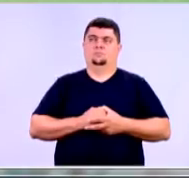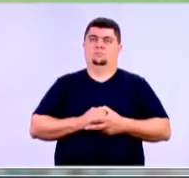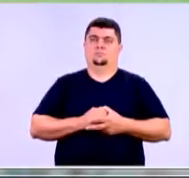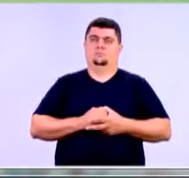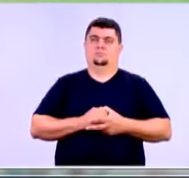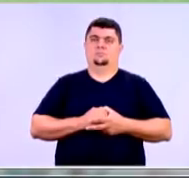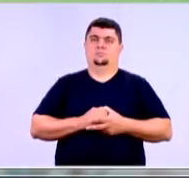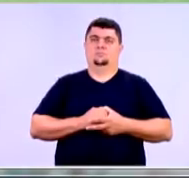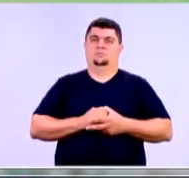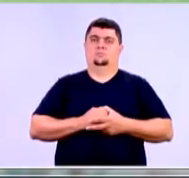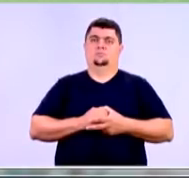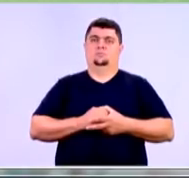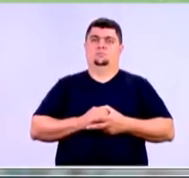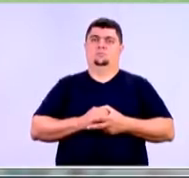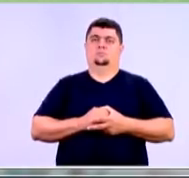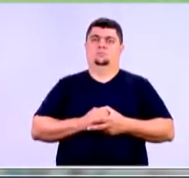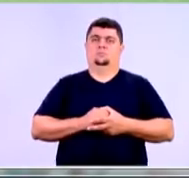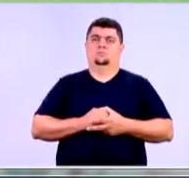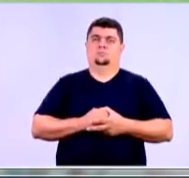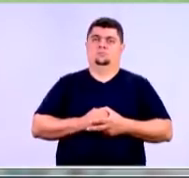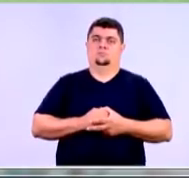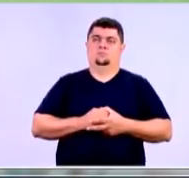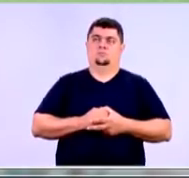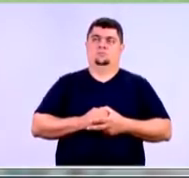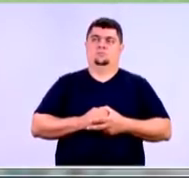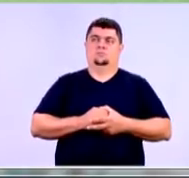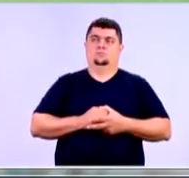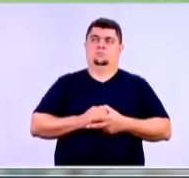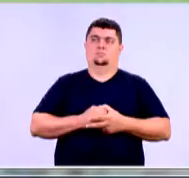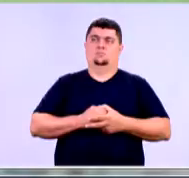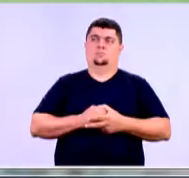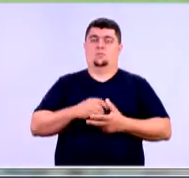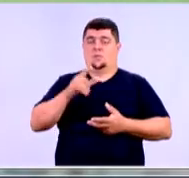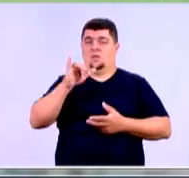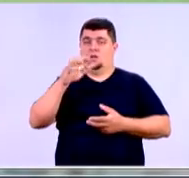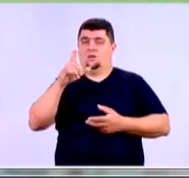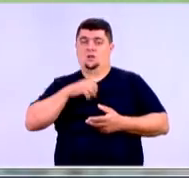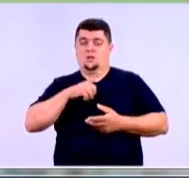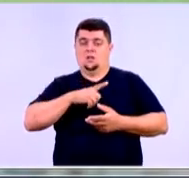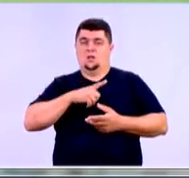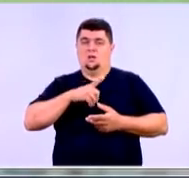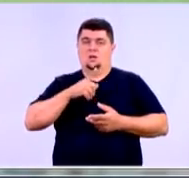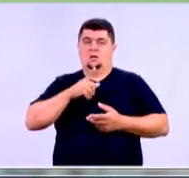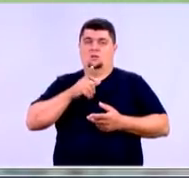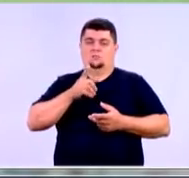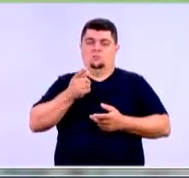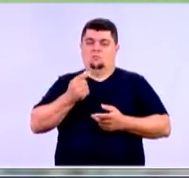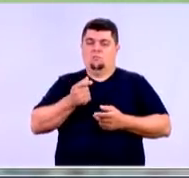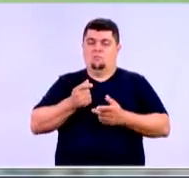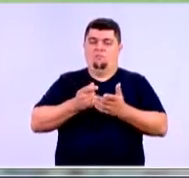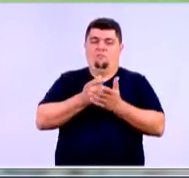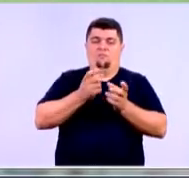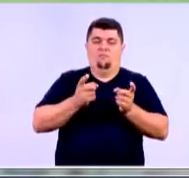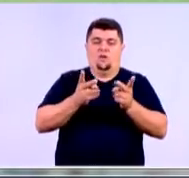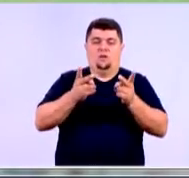circulante. Tá? Essa liquidez corrente tem a ver com as entradas e saídas, o fluxo de entrada e saída da empresa.